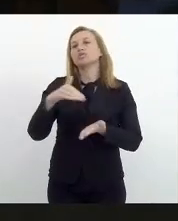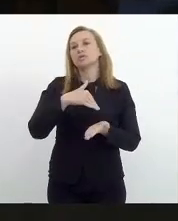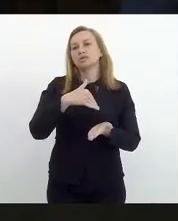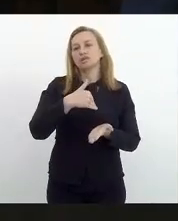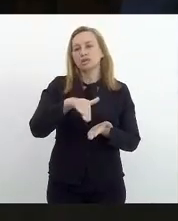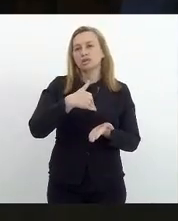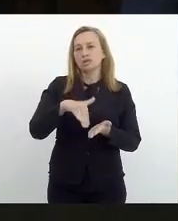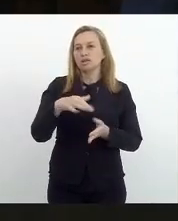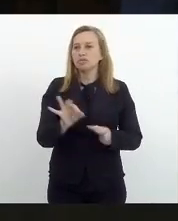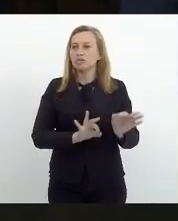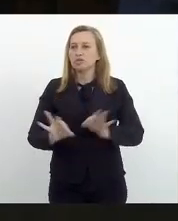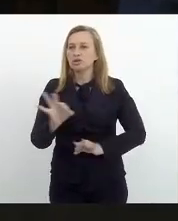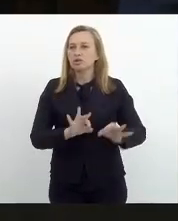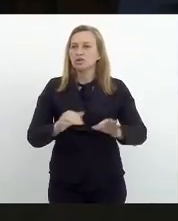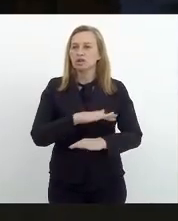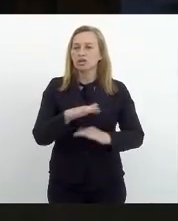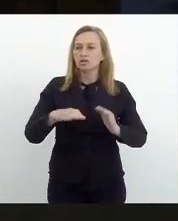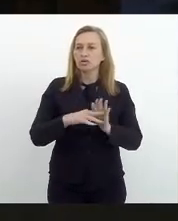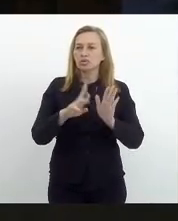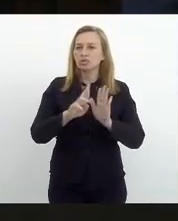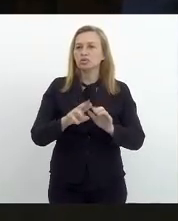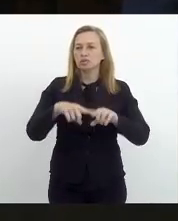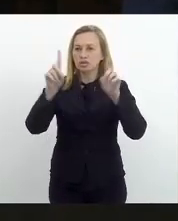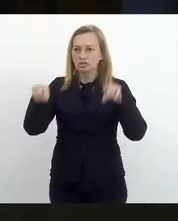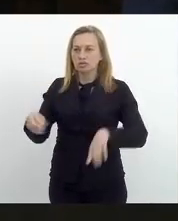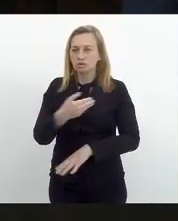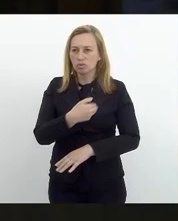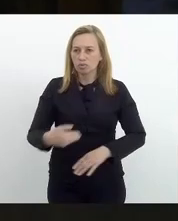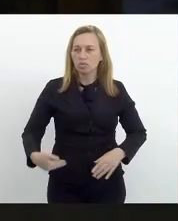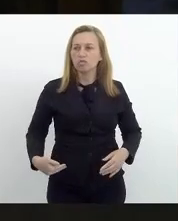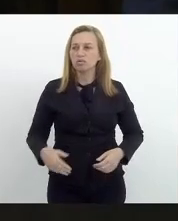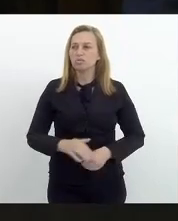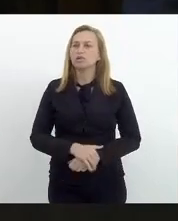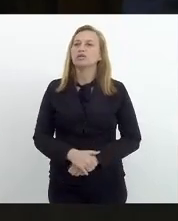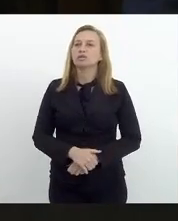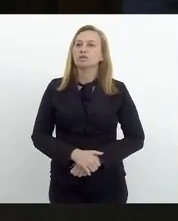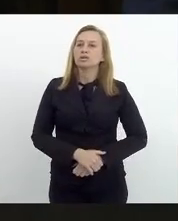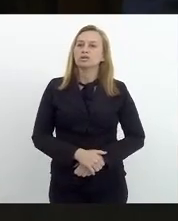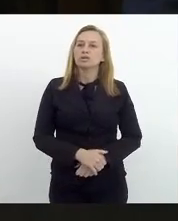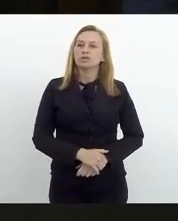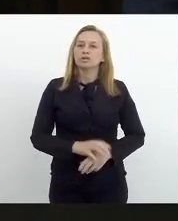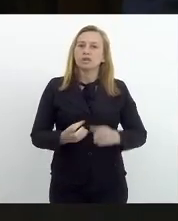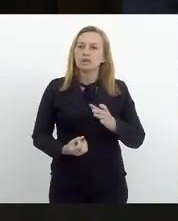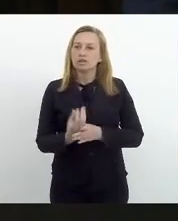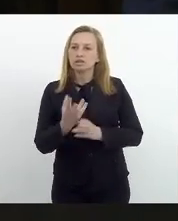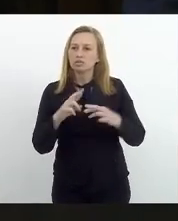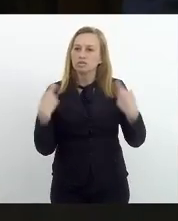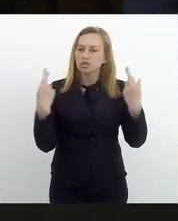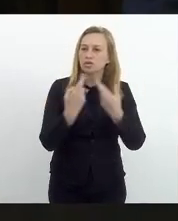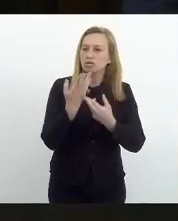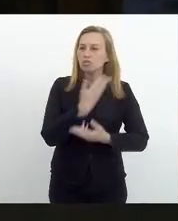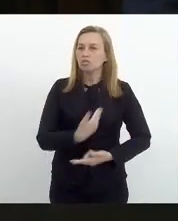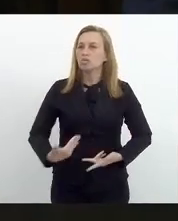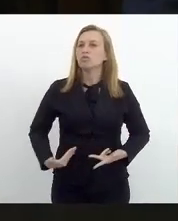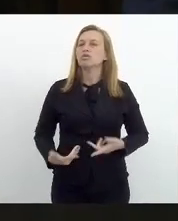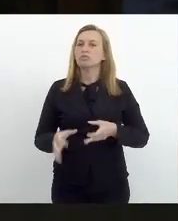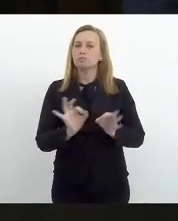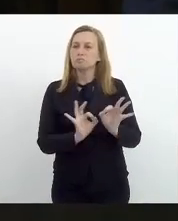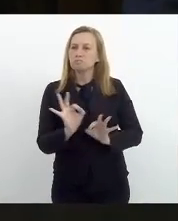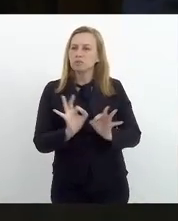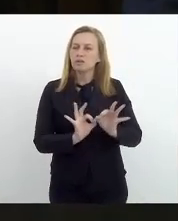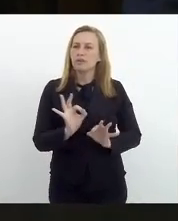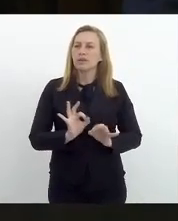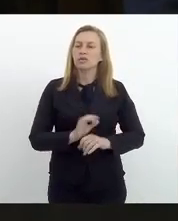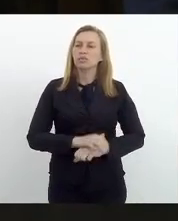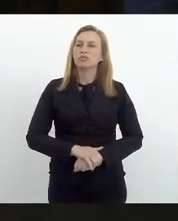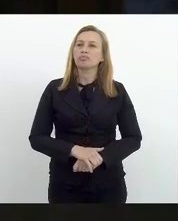senhoras e senhores servidores e a construção desse audiência pública e ele é uma programação uma